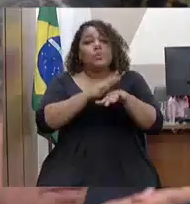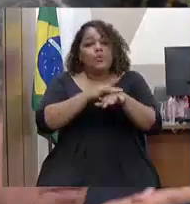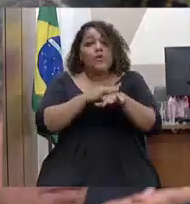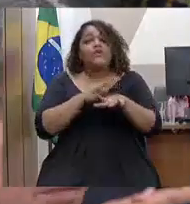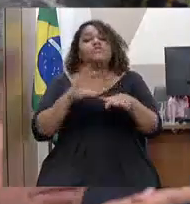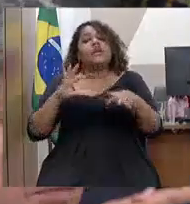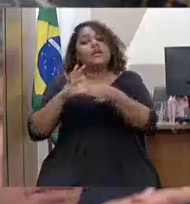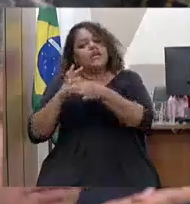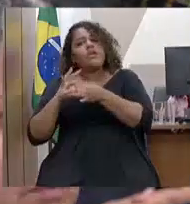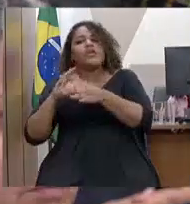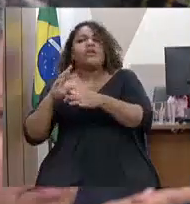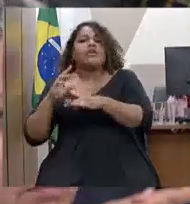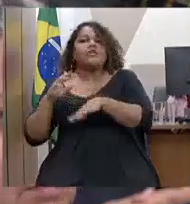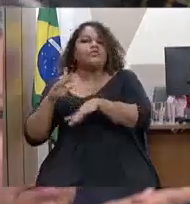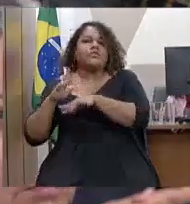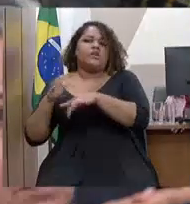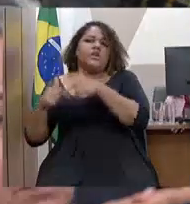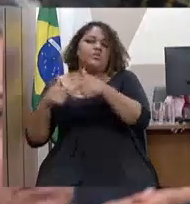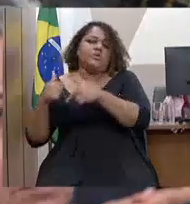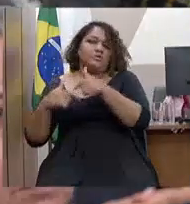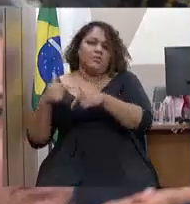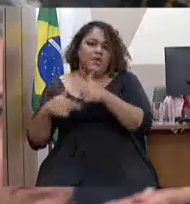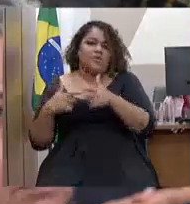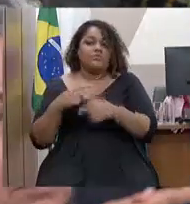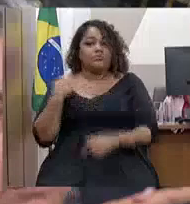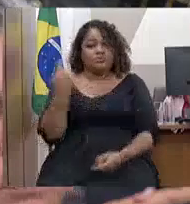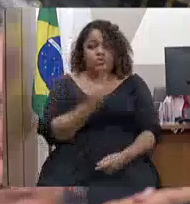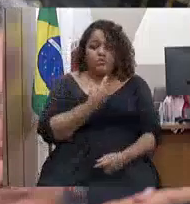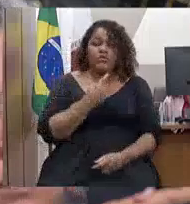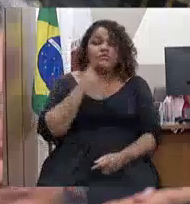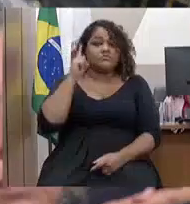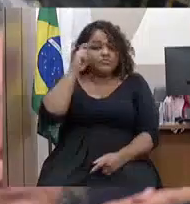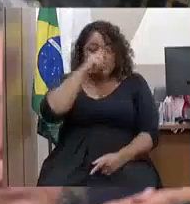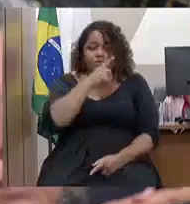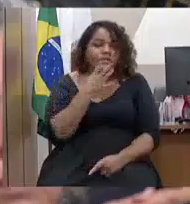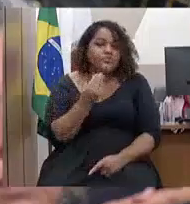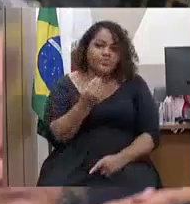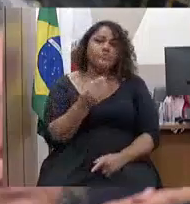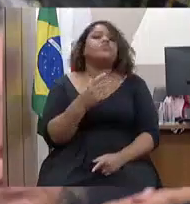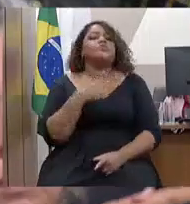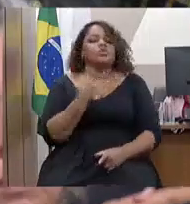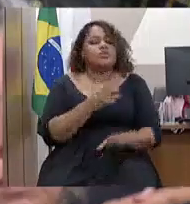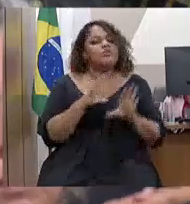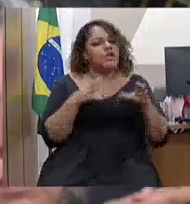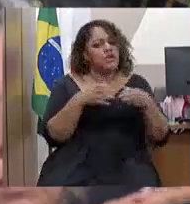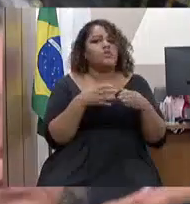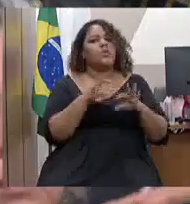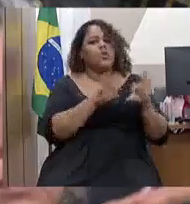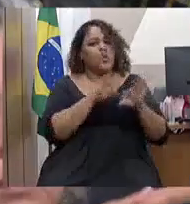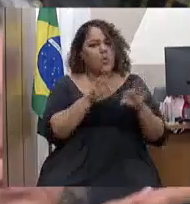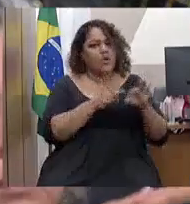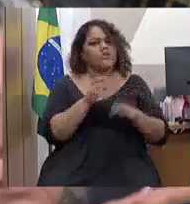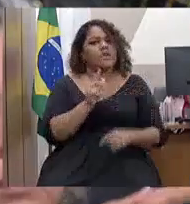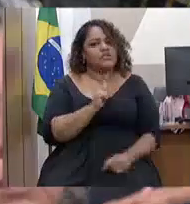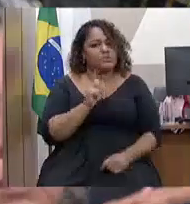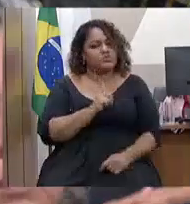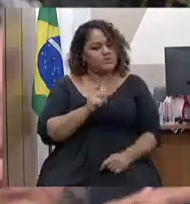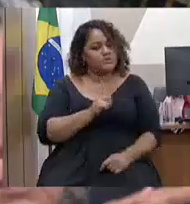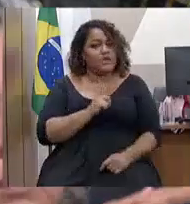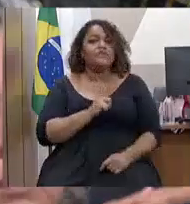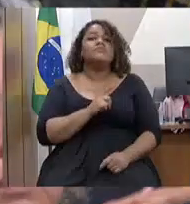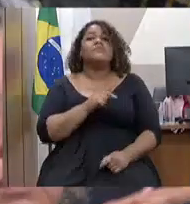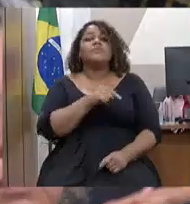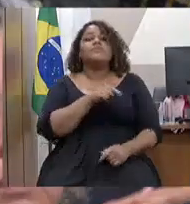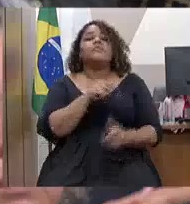trabalho a gente tem uma dificuldade muito grande a nossa categoria é uma categoria organizada onde o sindicato emite 100% das